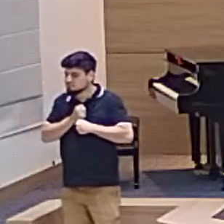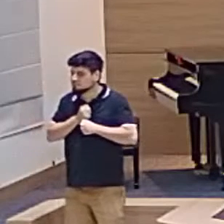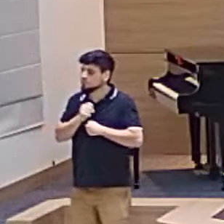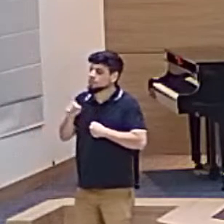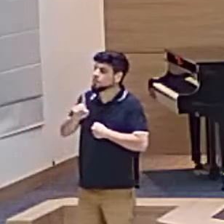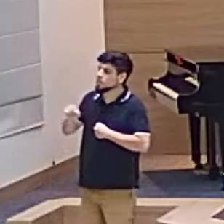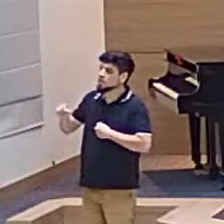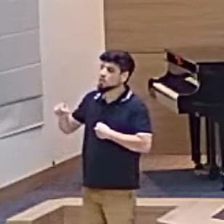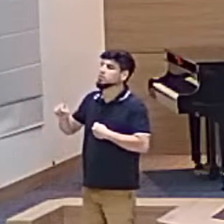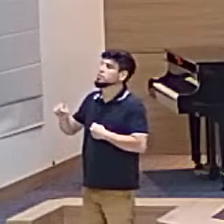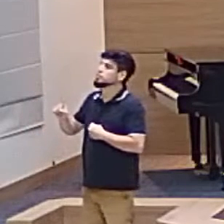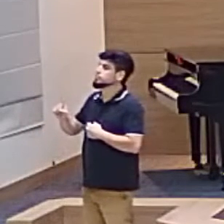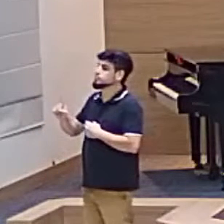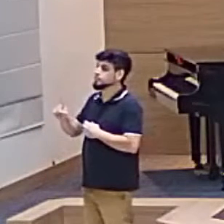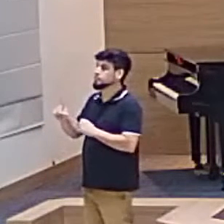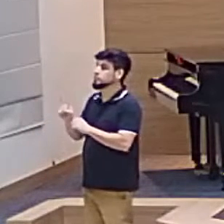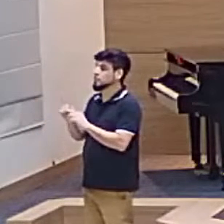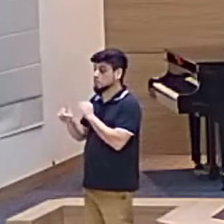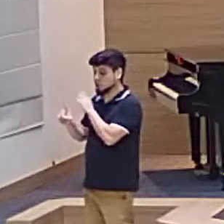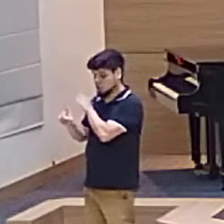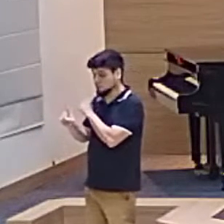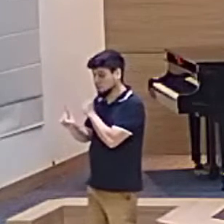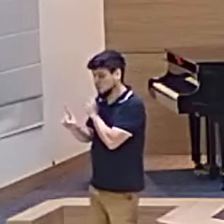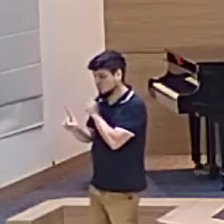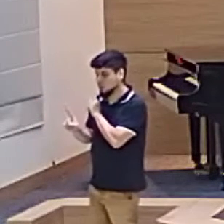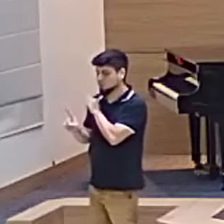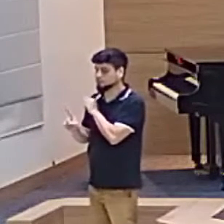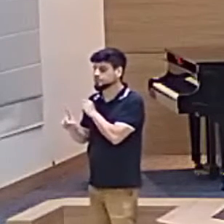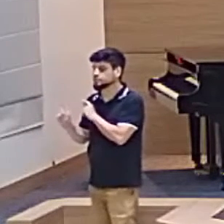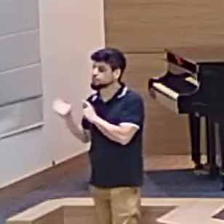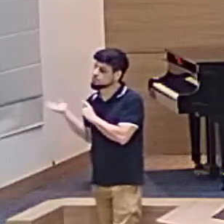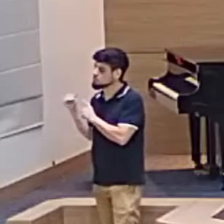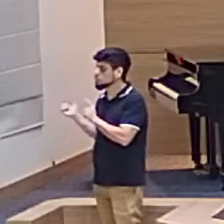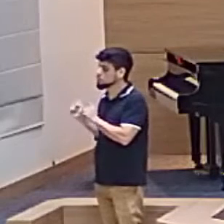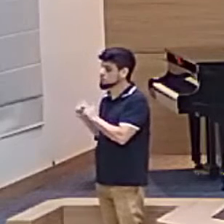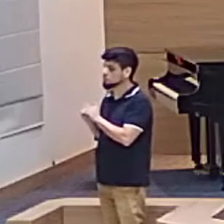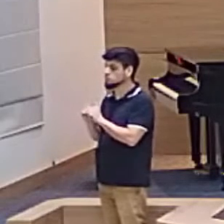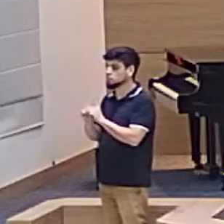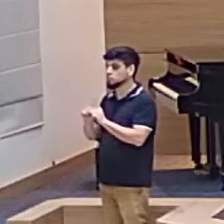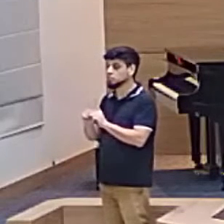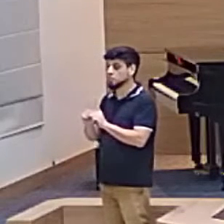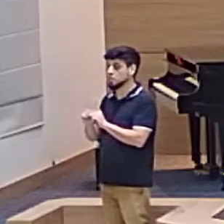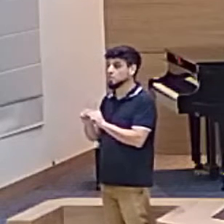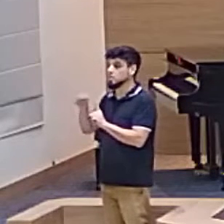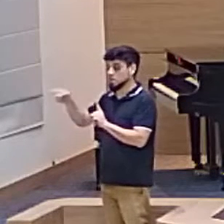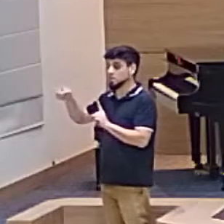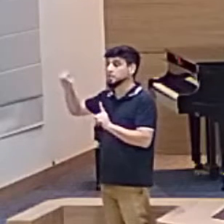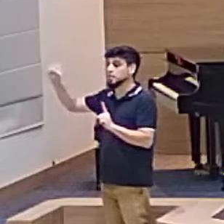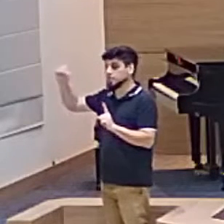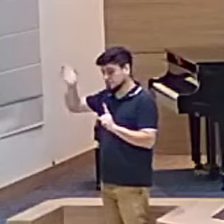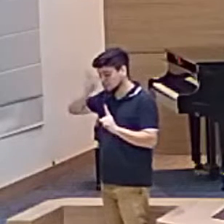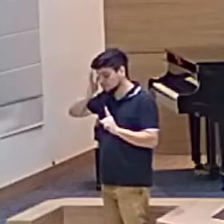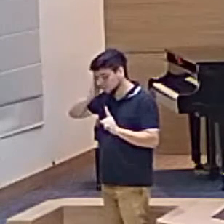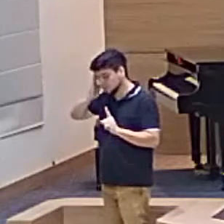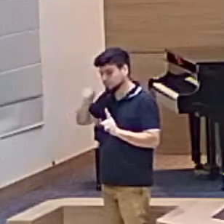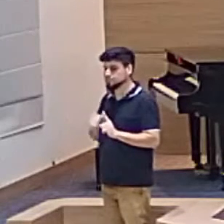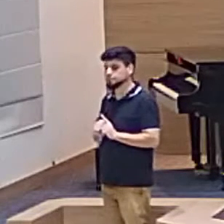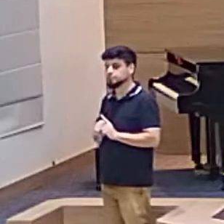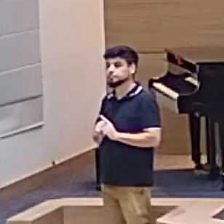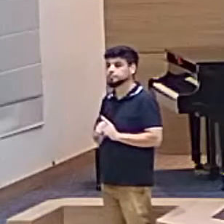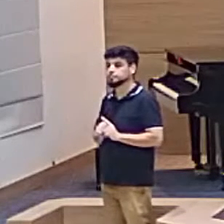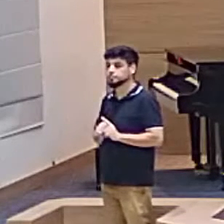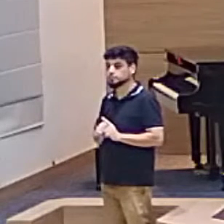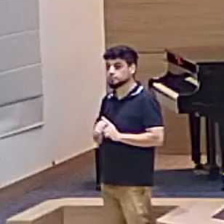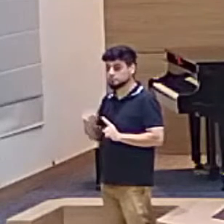ele chama o seu irmão e vai passear com seu irmão juntamente com os outros irmãos e o Rei Davi sabia disso O Rei Davi sabia